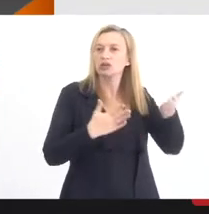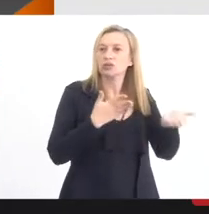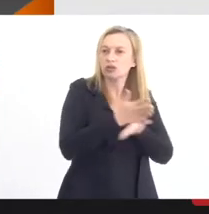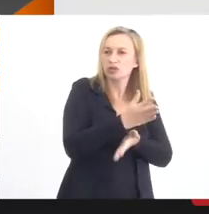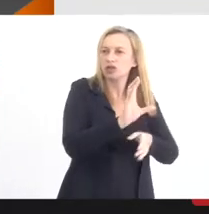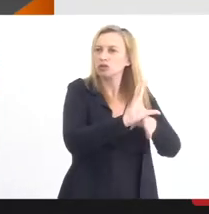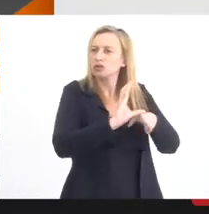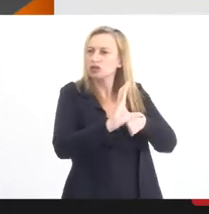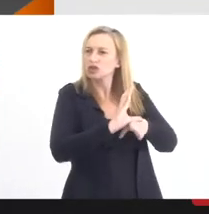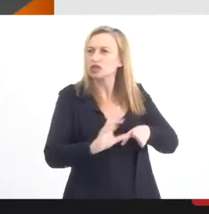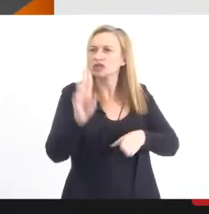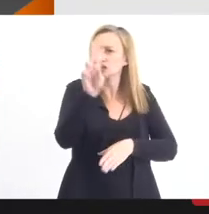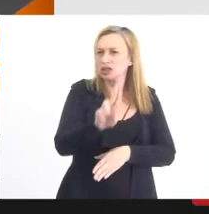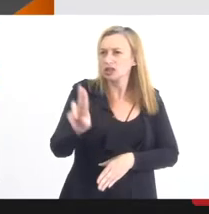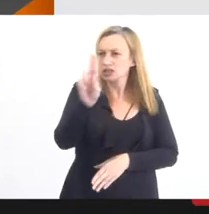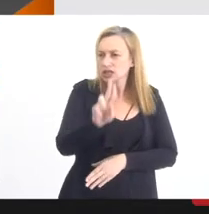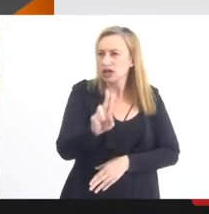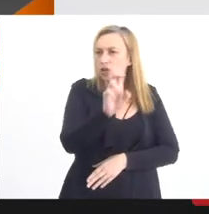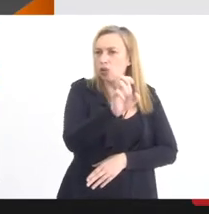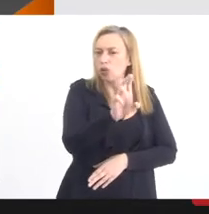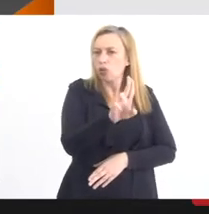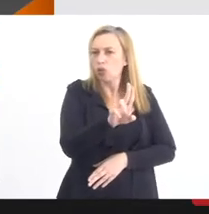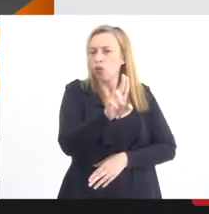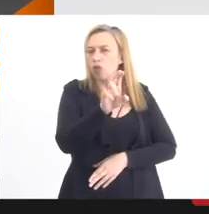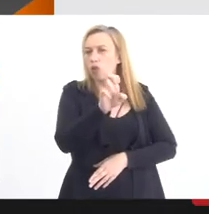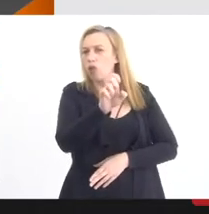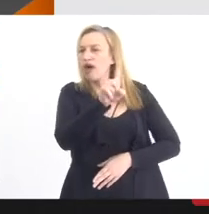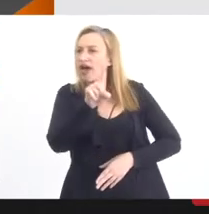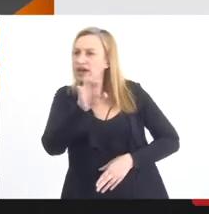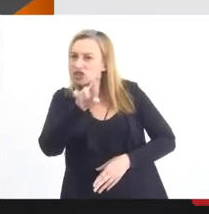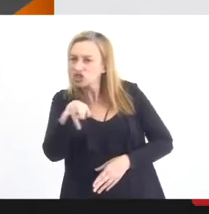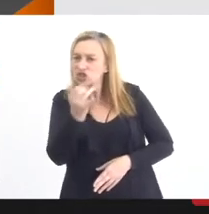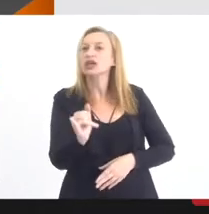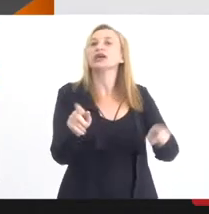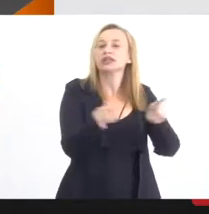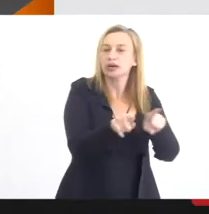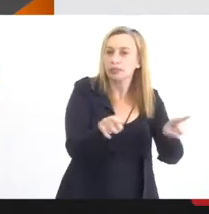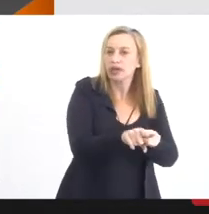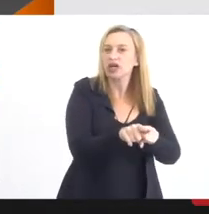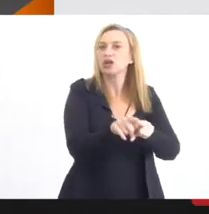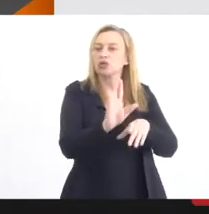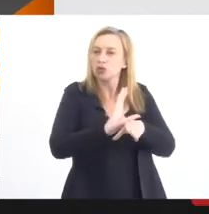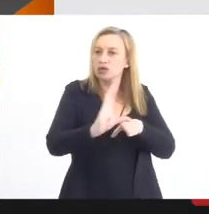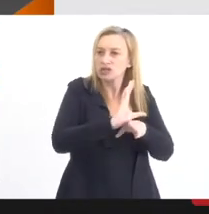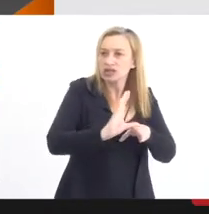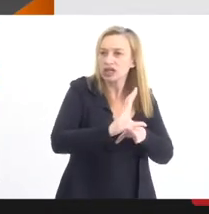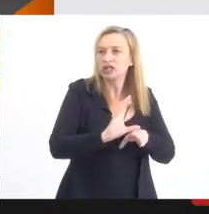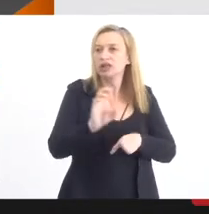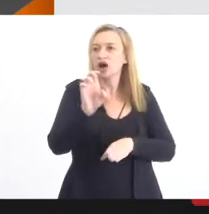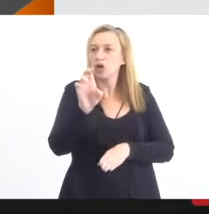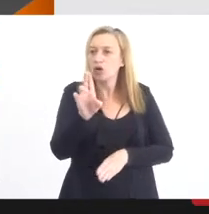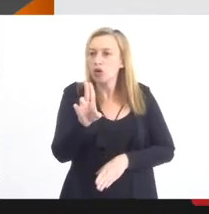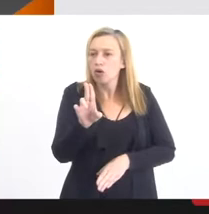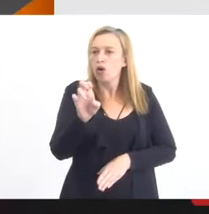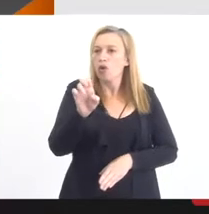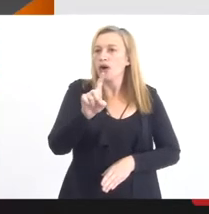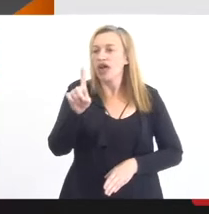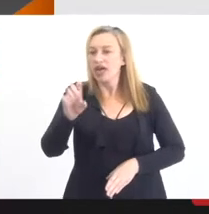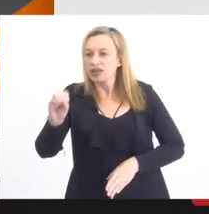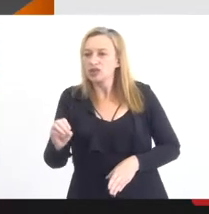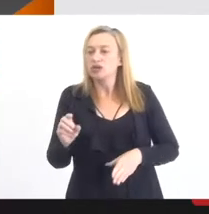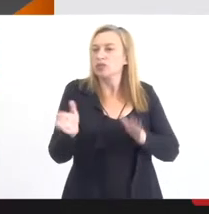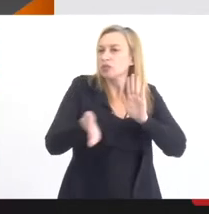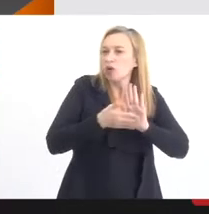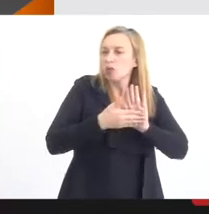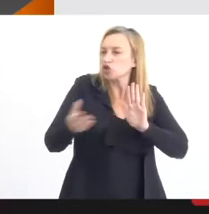Conselho Universitário da UERJ, assim como foi aprovado no Conselho Universitário da UESO. Essa proposta não é